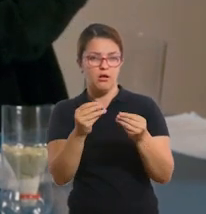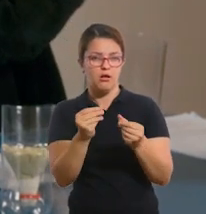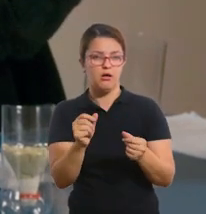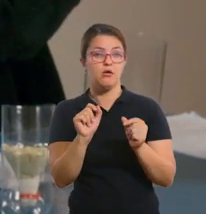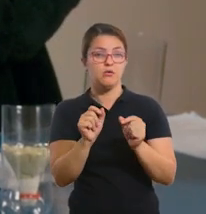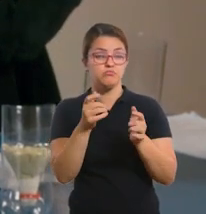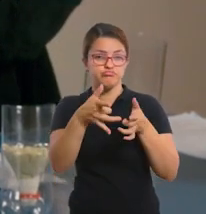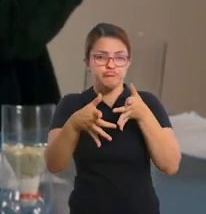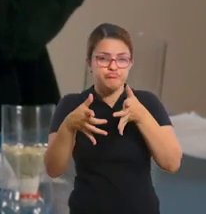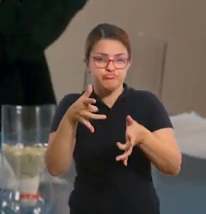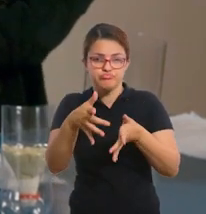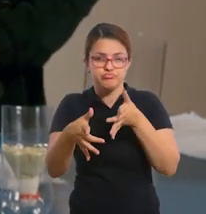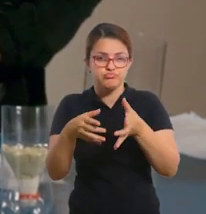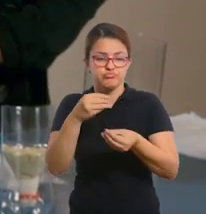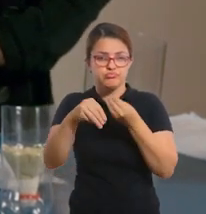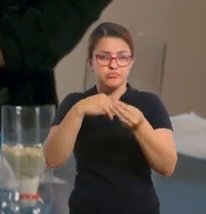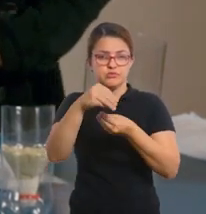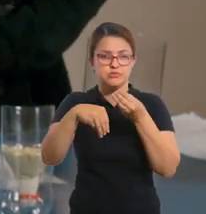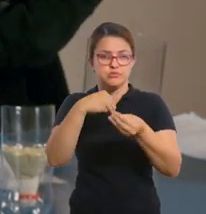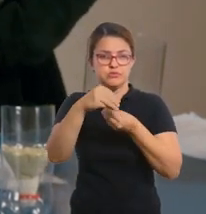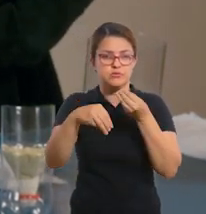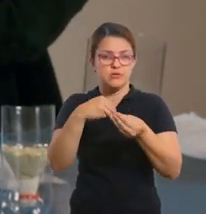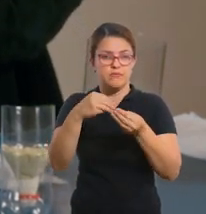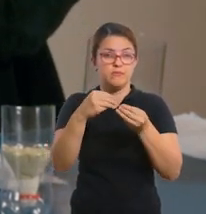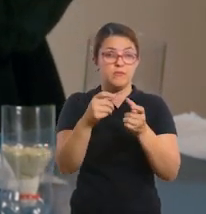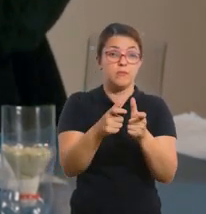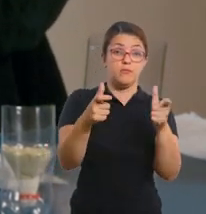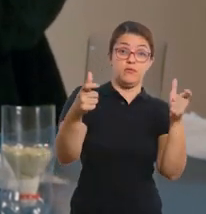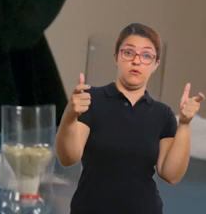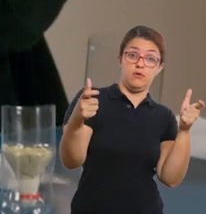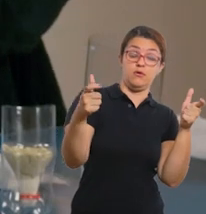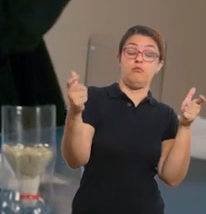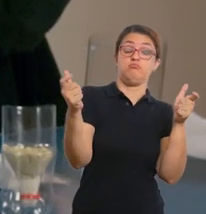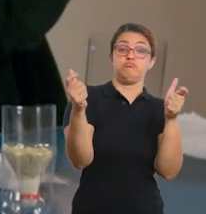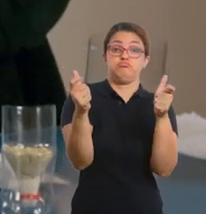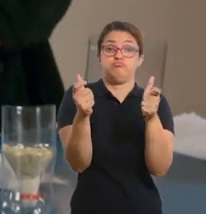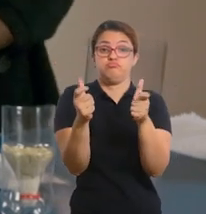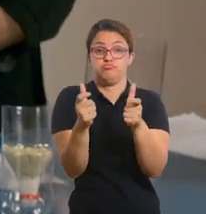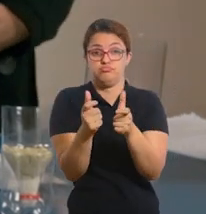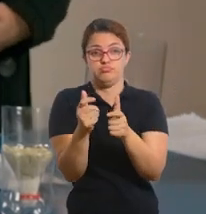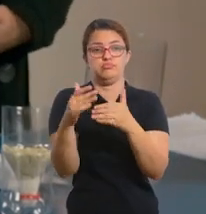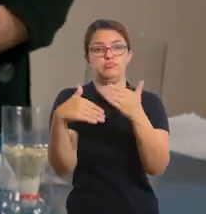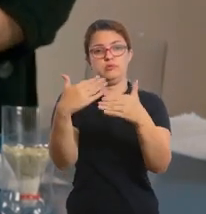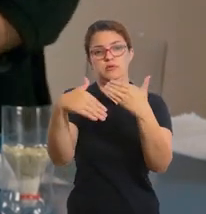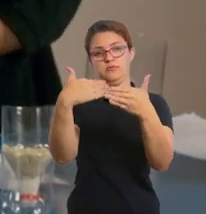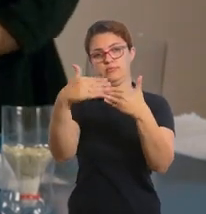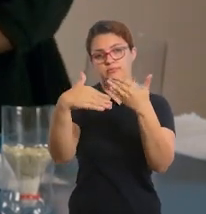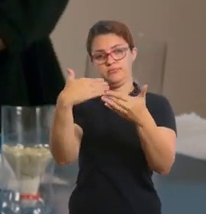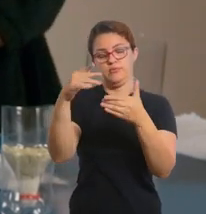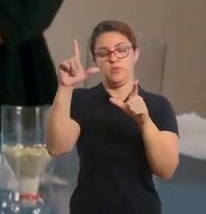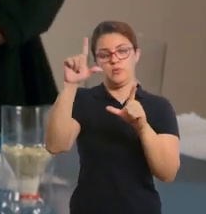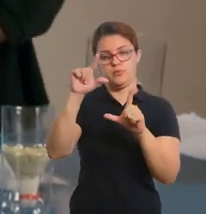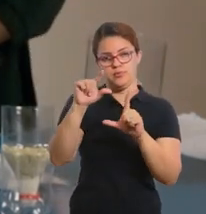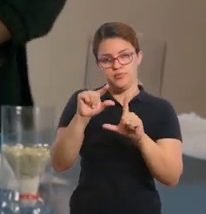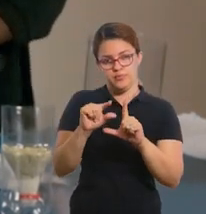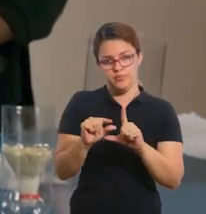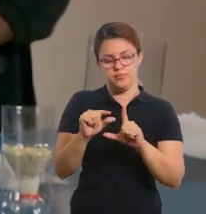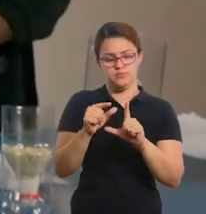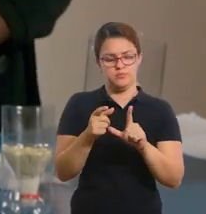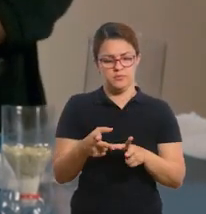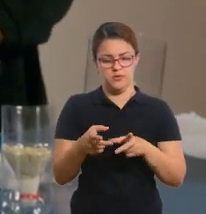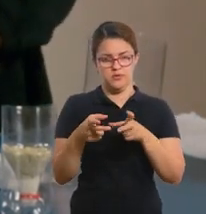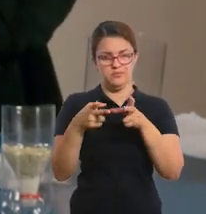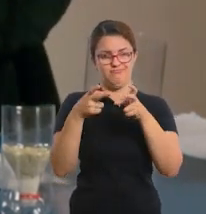restos orgânicos colocados na mini composteira? O volume do composto colocado na mini composteira irá aumentar ou irá diminuir com o